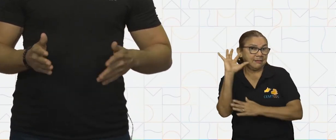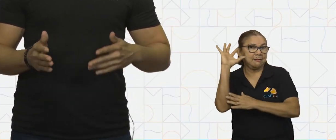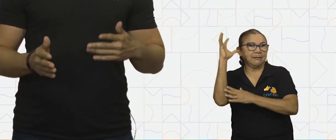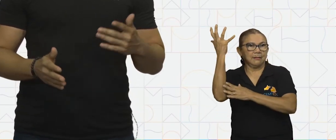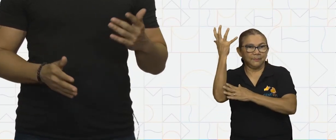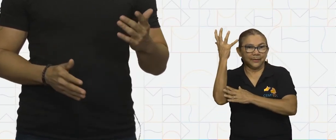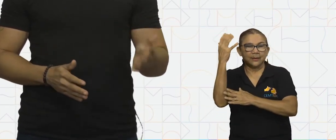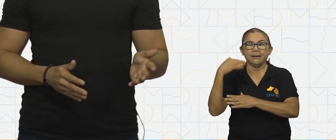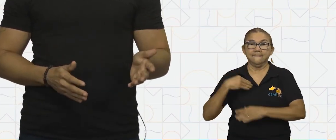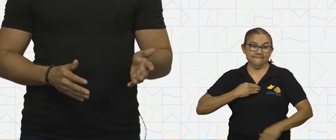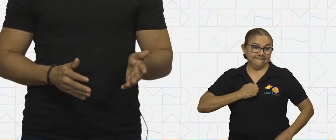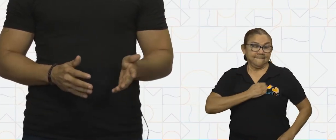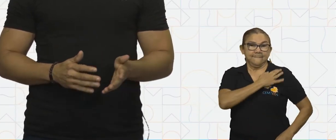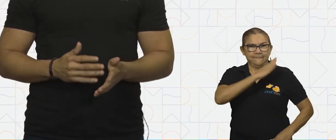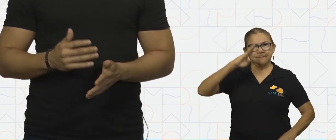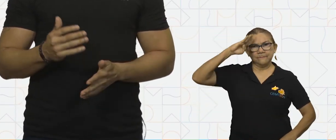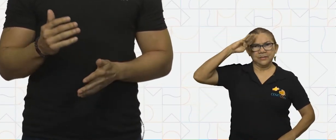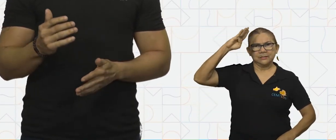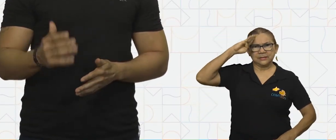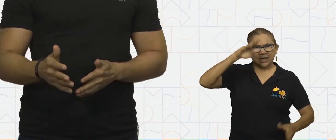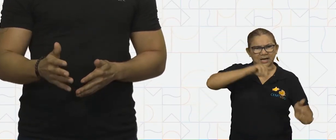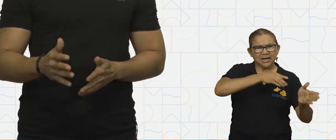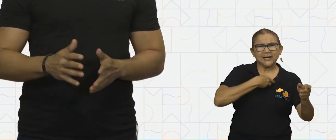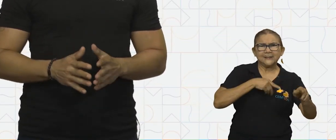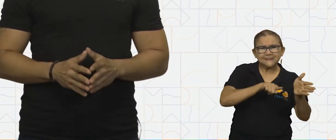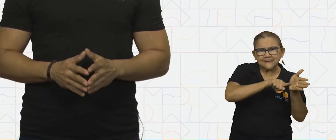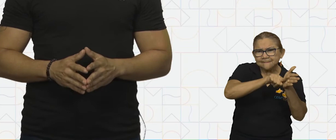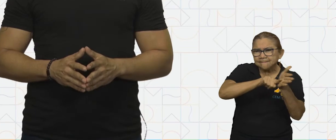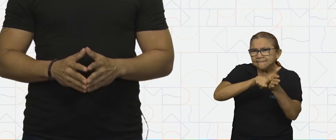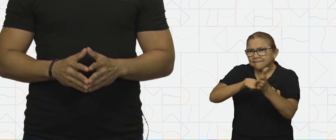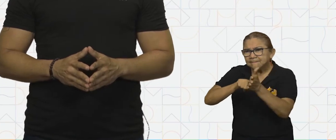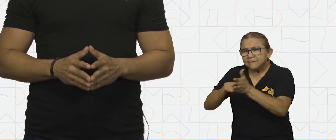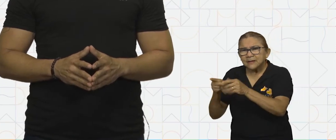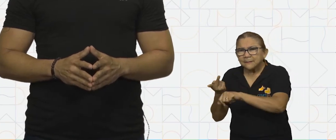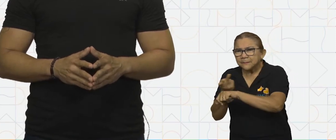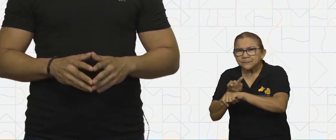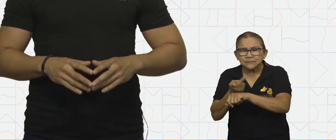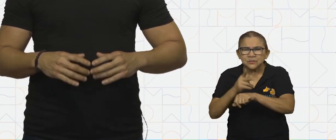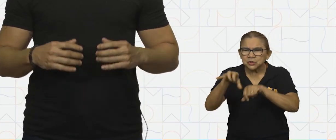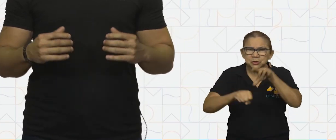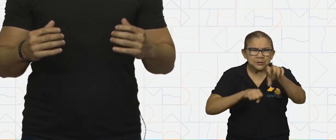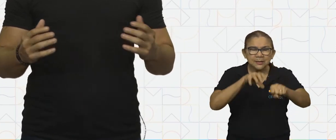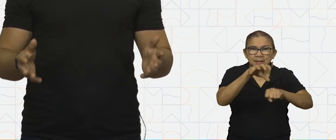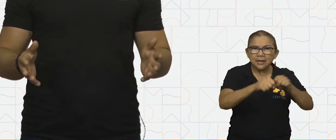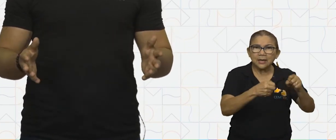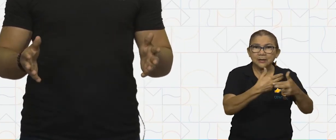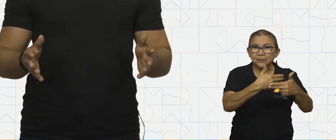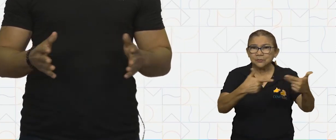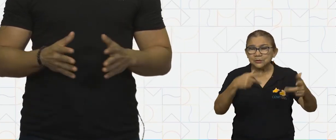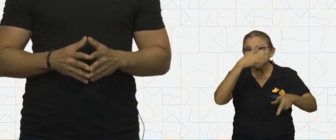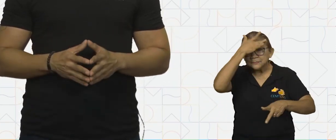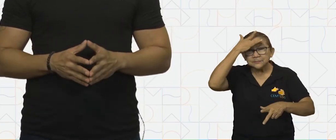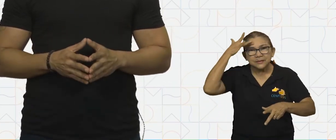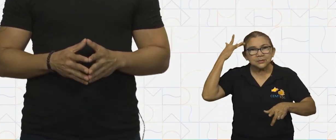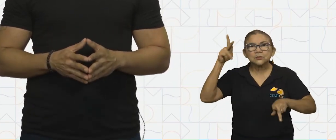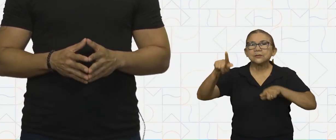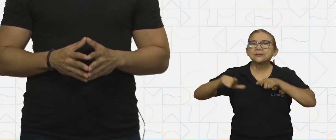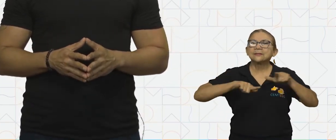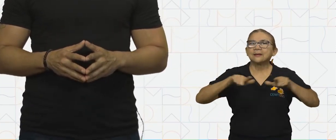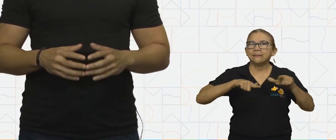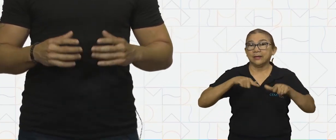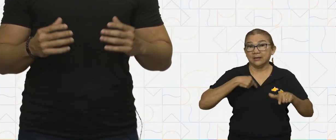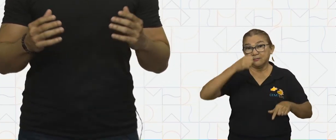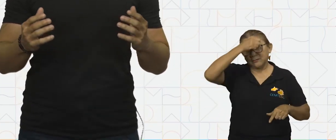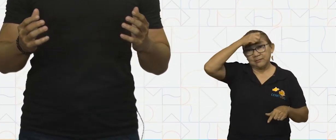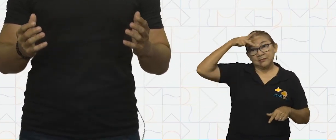posse cassaram mandatos políticos, retiraram a estabilidade de funcionários públicos, suspenderam direitos políticos dos